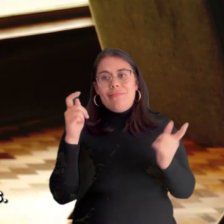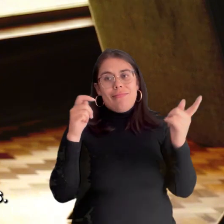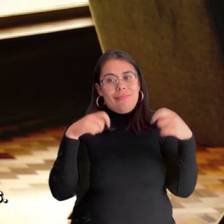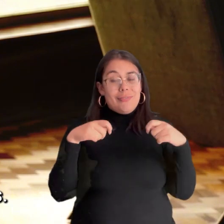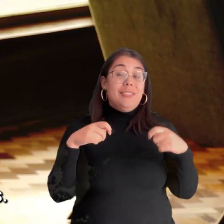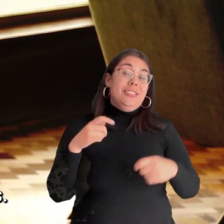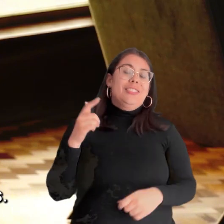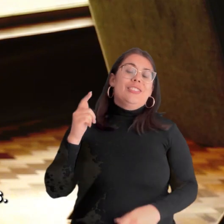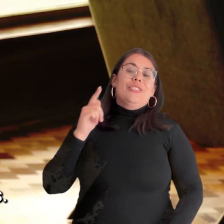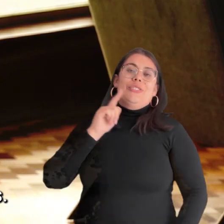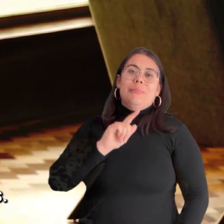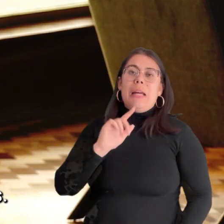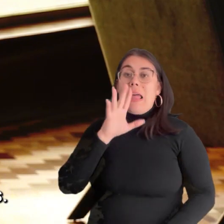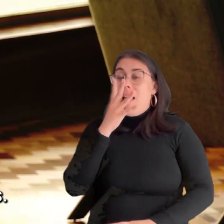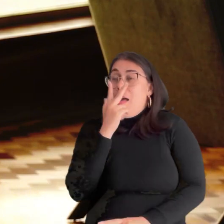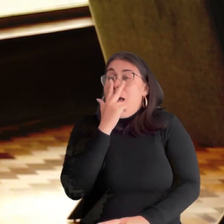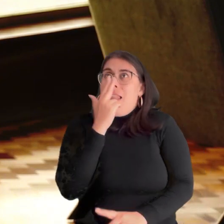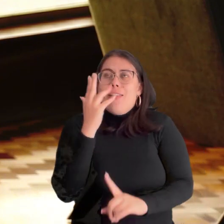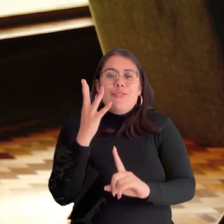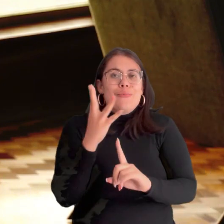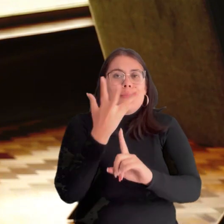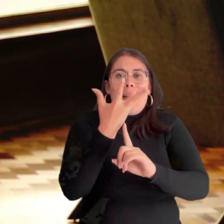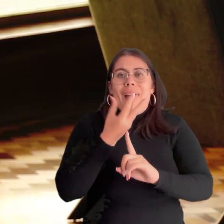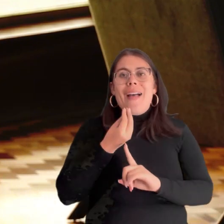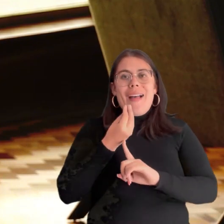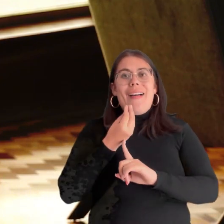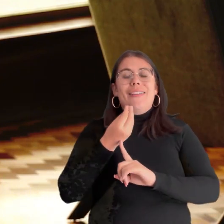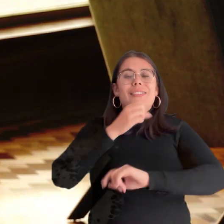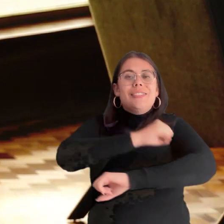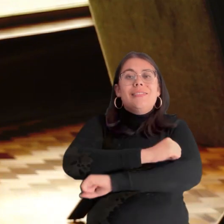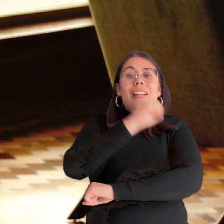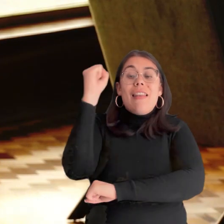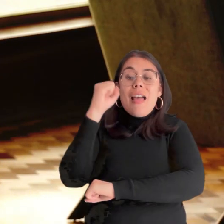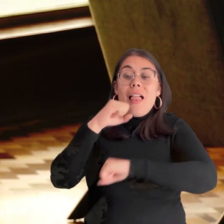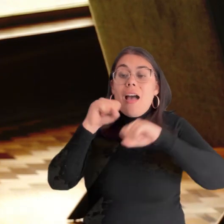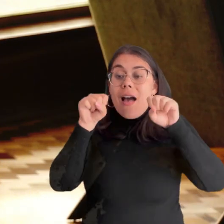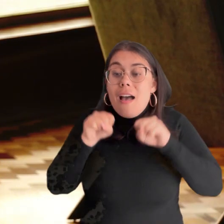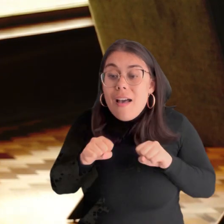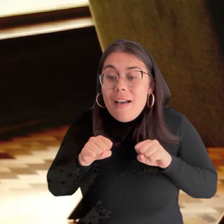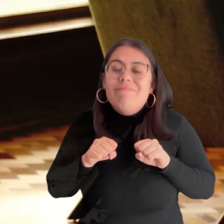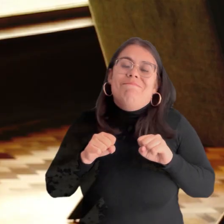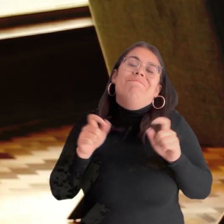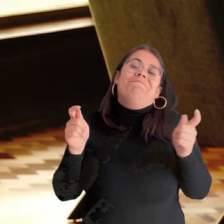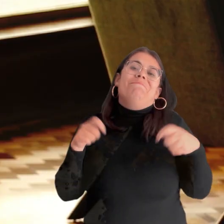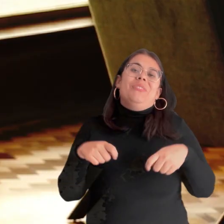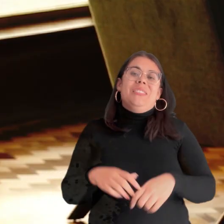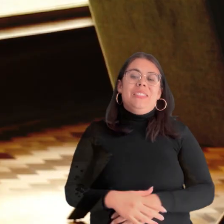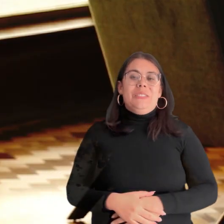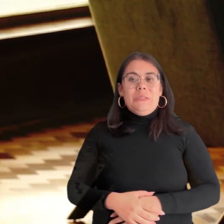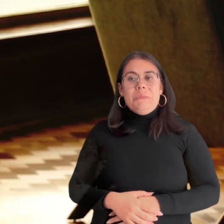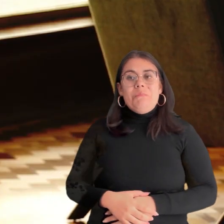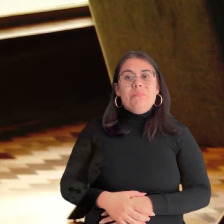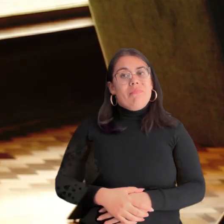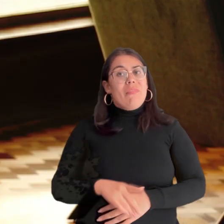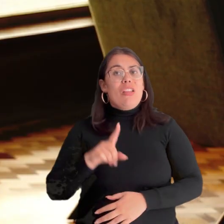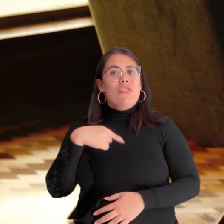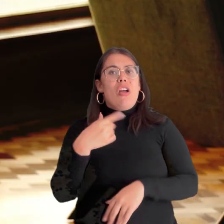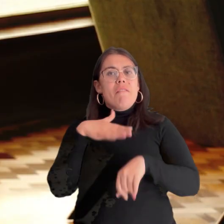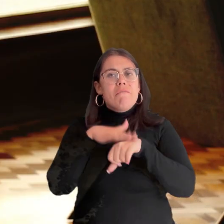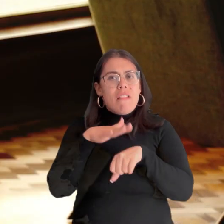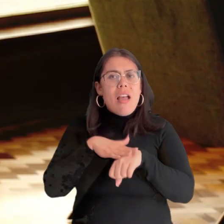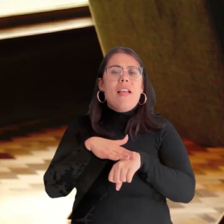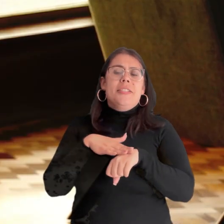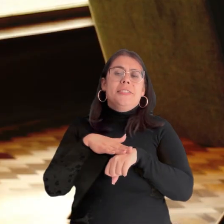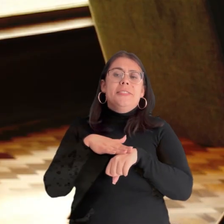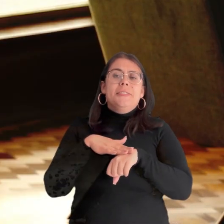nas janelas de todos os moradores. E assim a gente fez, procuramos resgatar o projeto ao